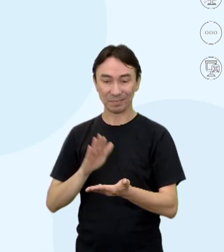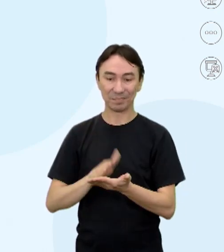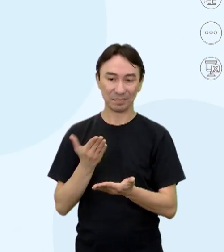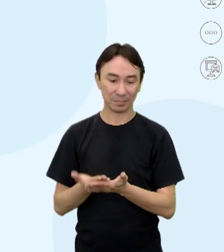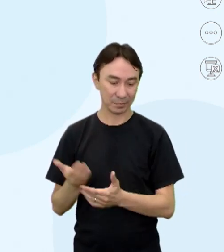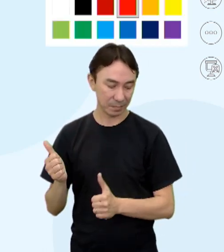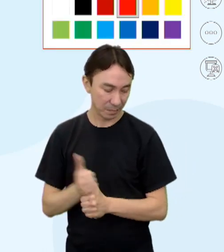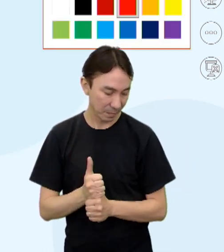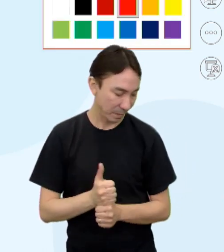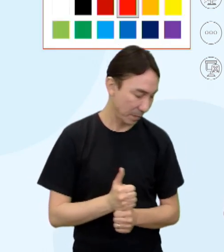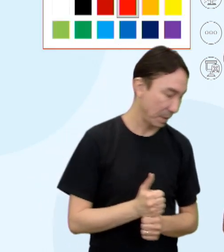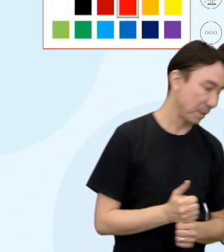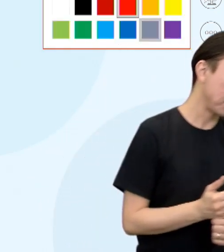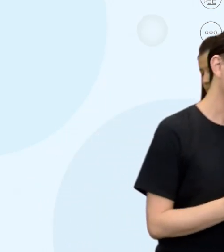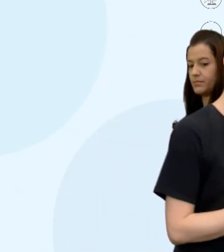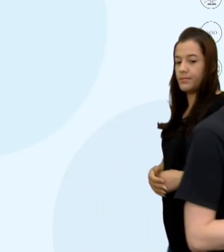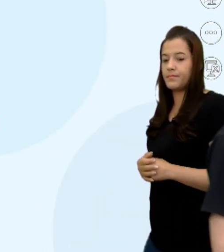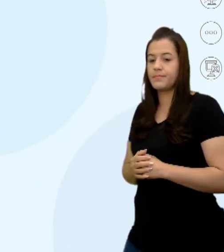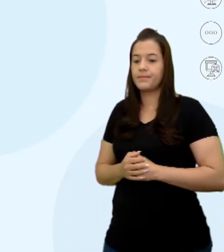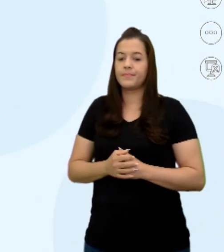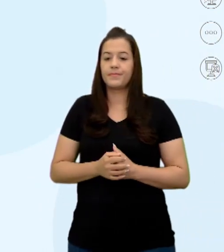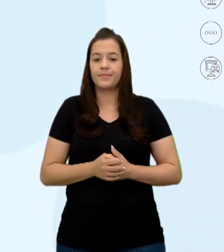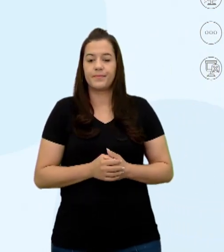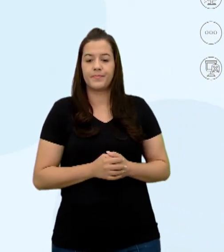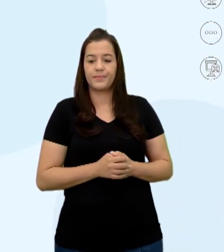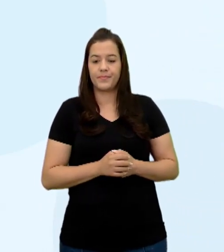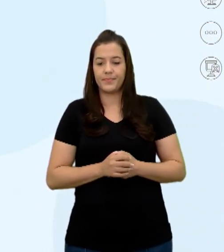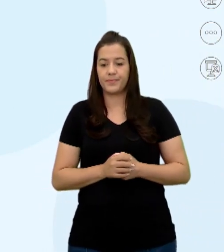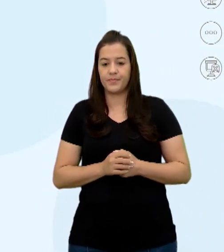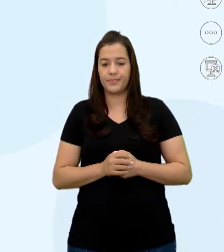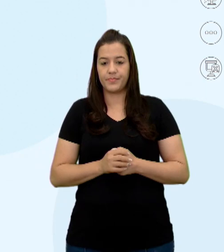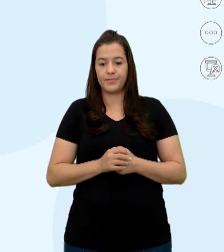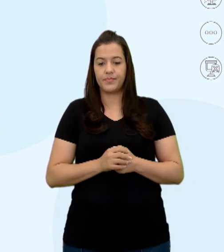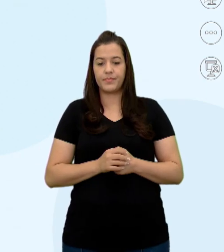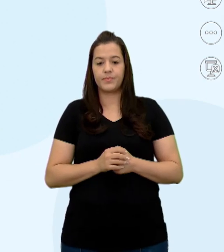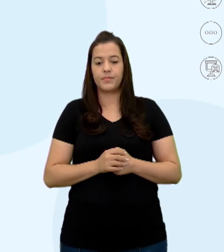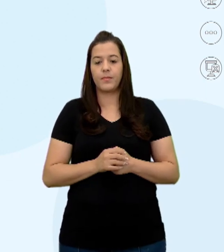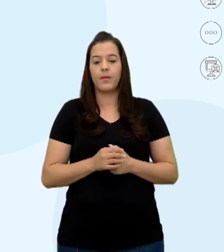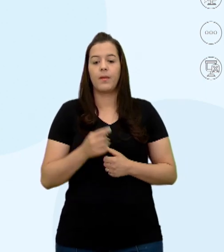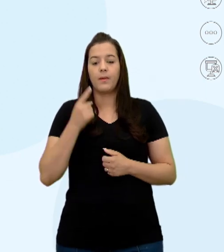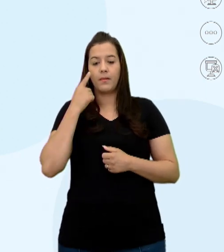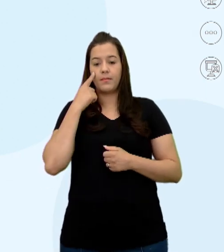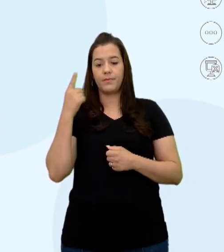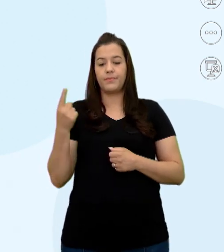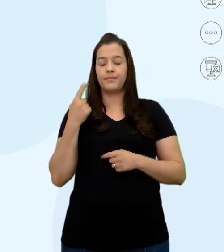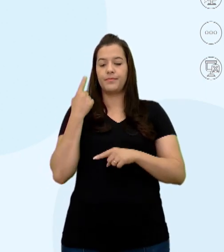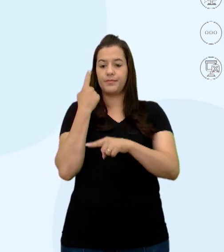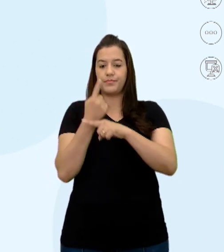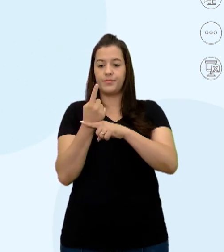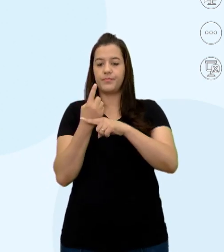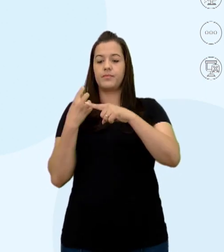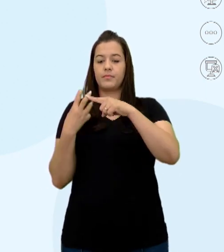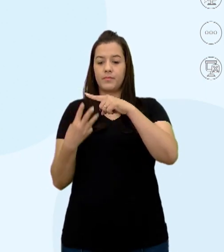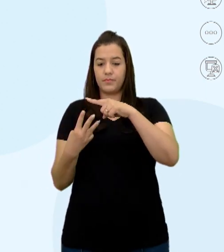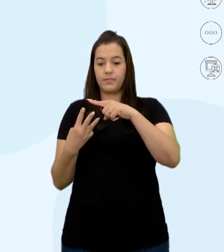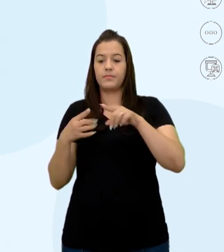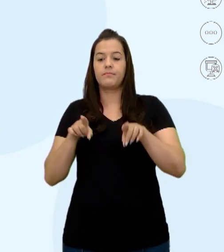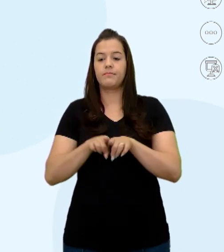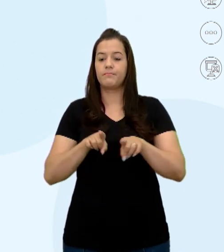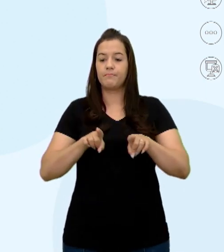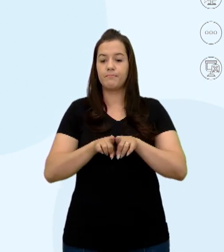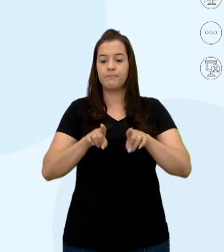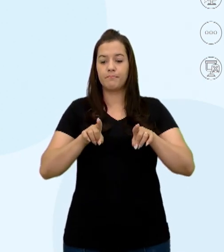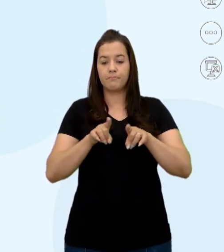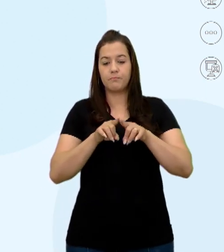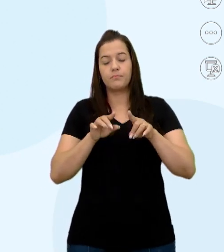bastante sobre isso, né? Eu tomando o baile da caneta aqui, Osmar. Ó, 1/3, né? De 1 para 3, né? Simplificando também.